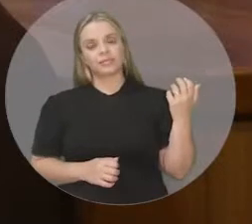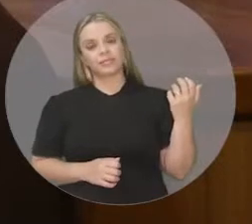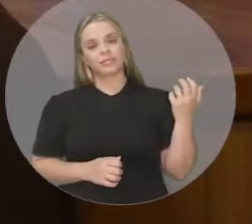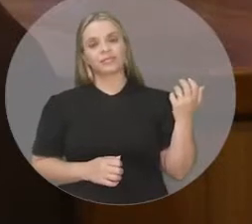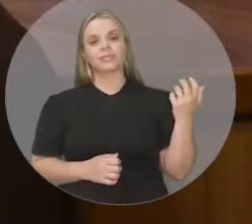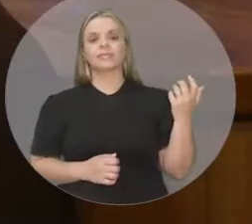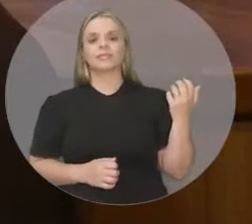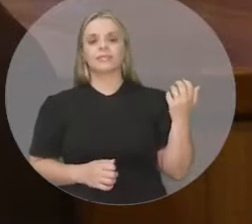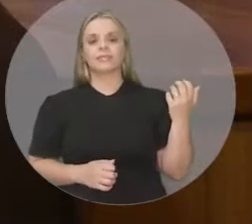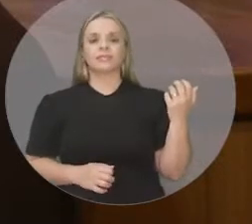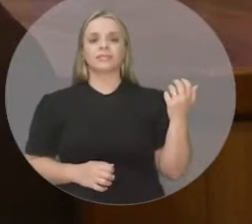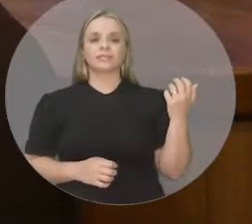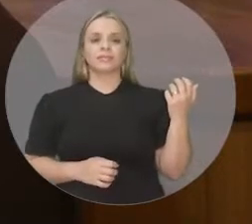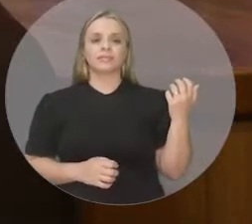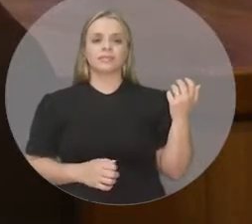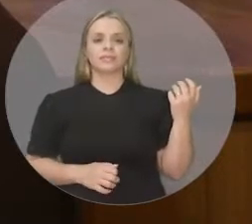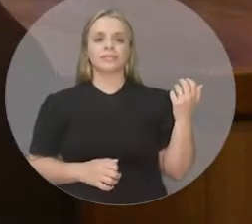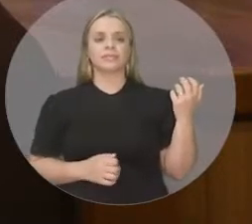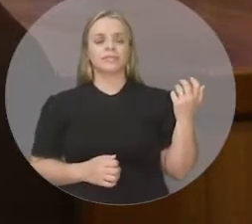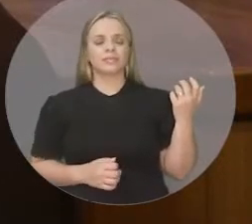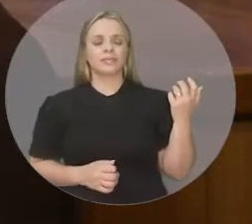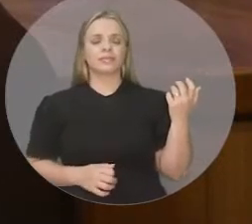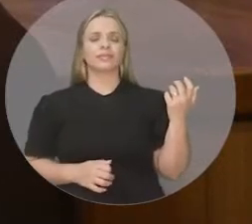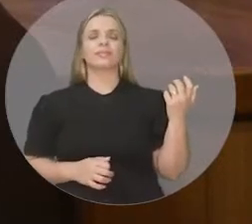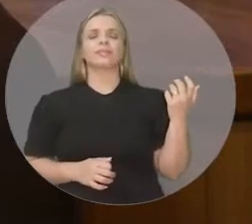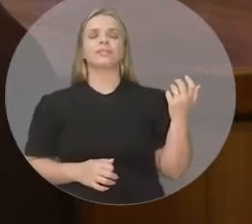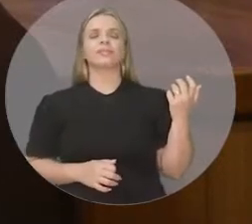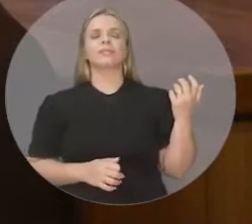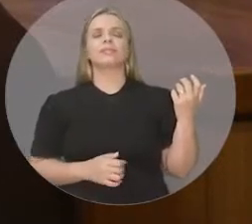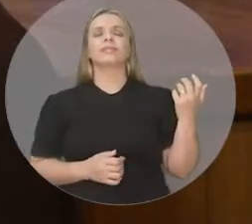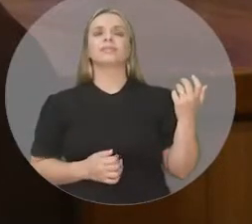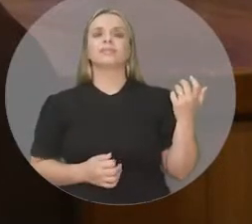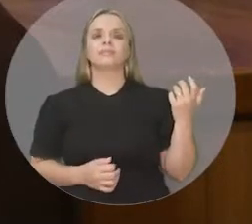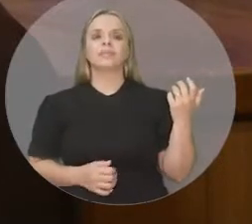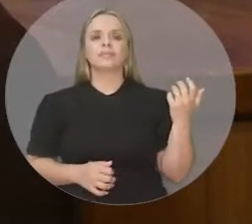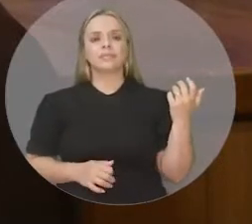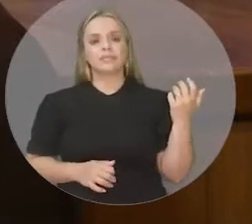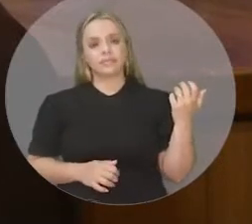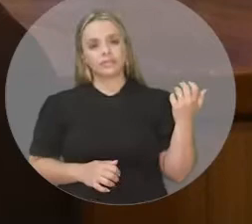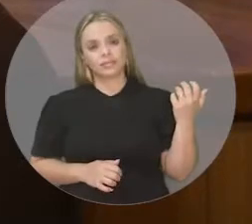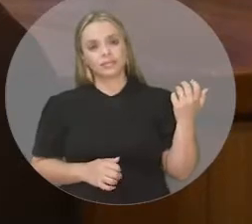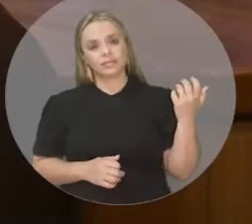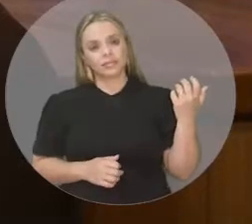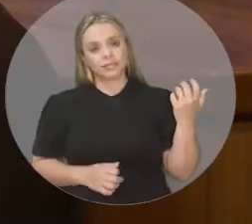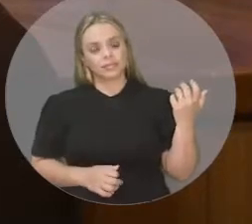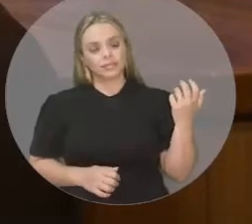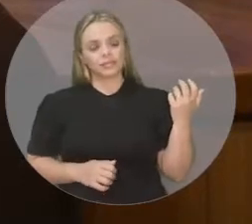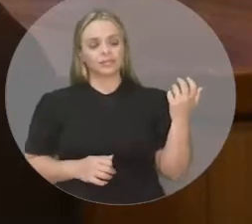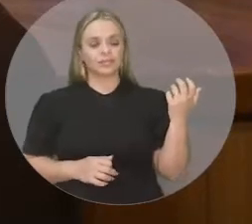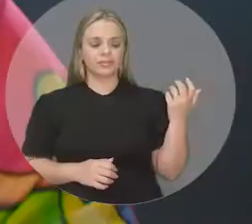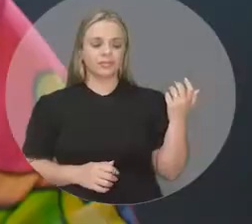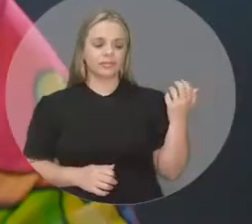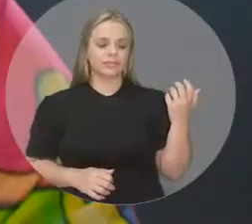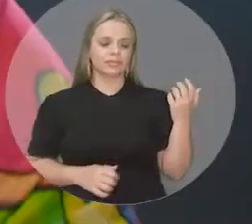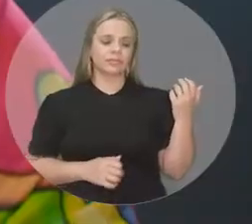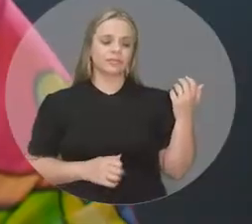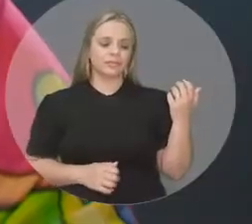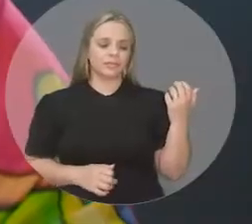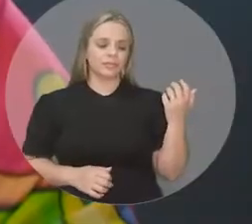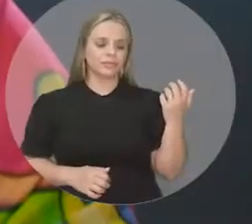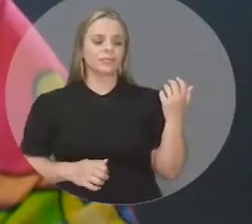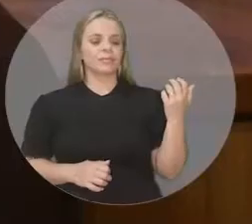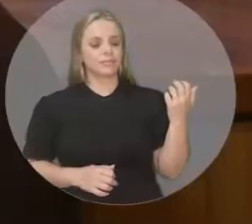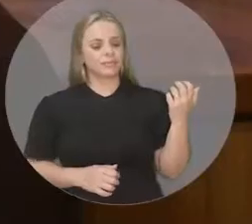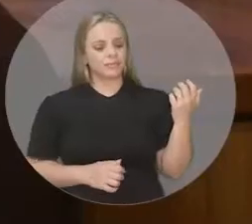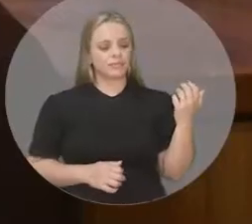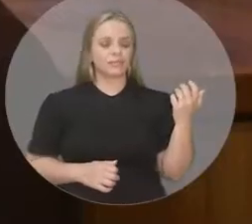abrangência dentro do repertório. A gente sabe, vocês propagam e levantam a bandeira principal, que é o Siriri. Mas tem